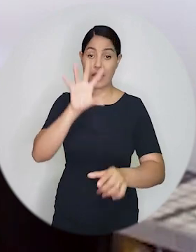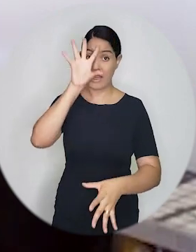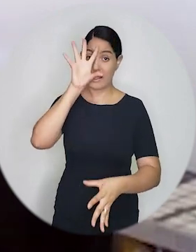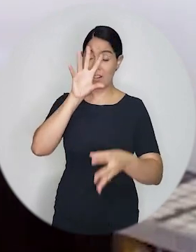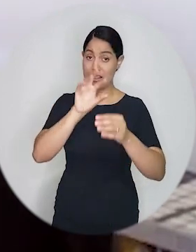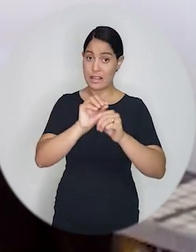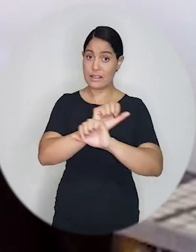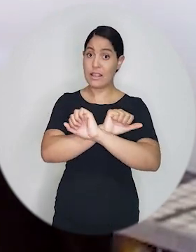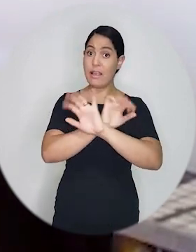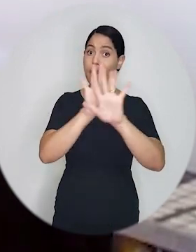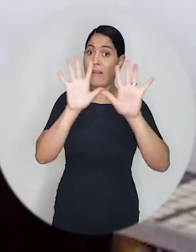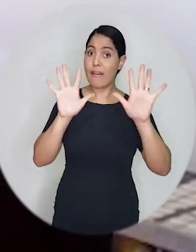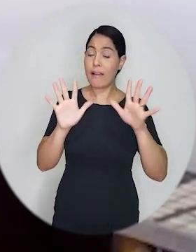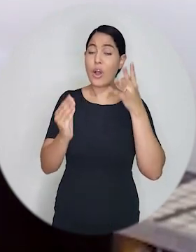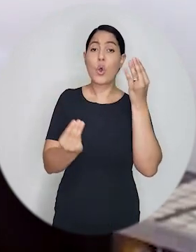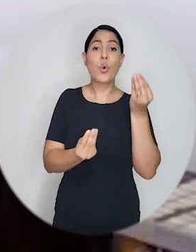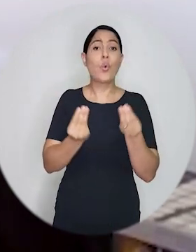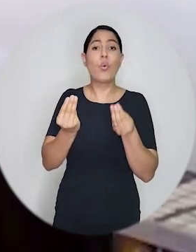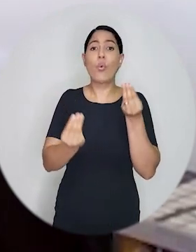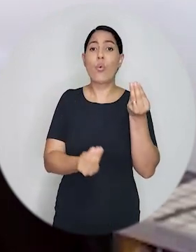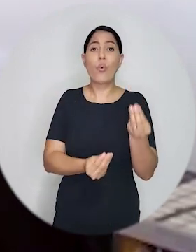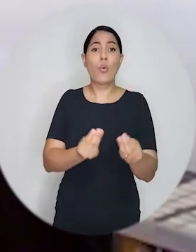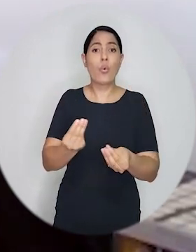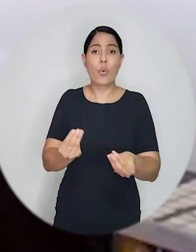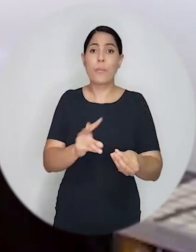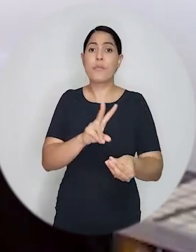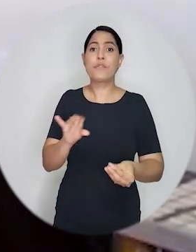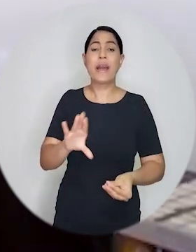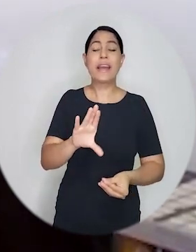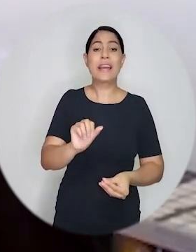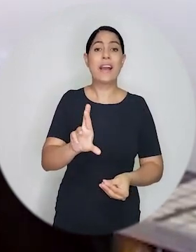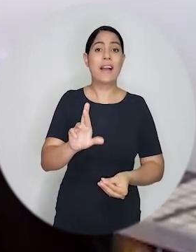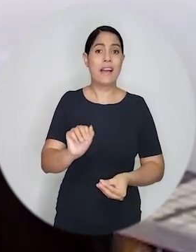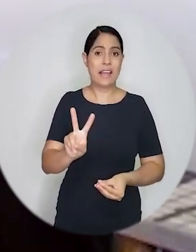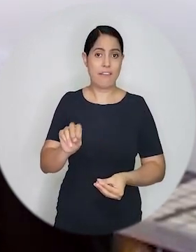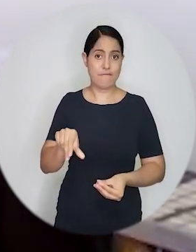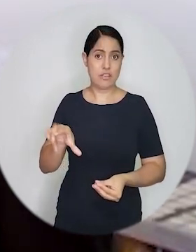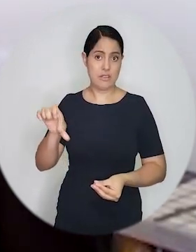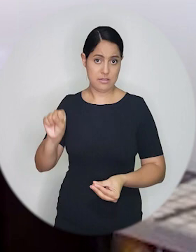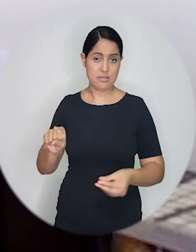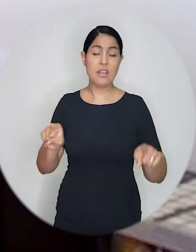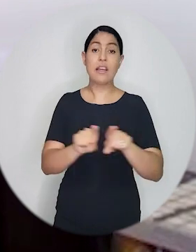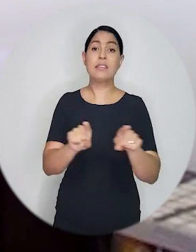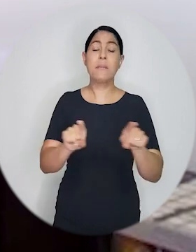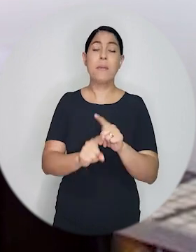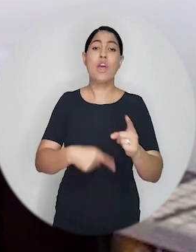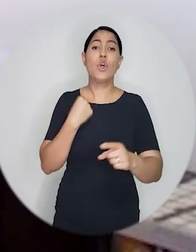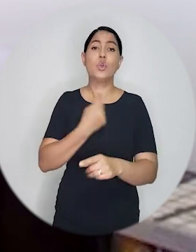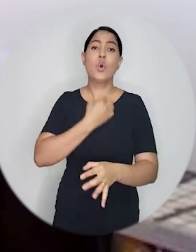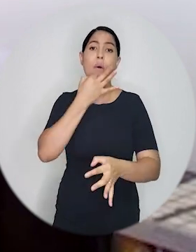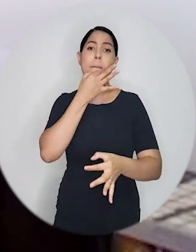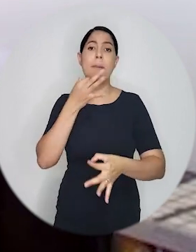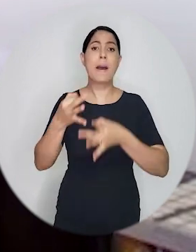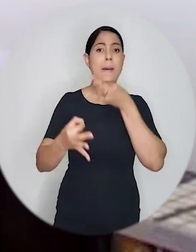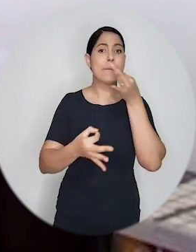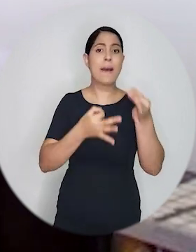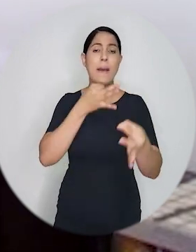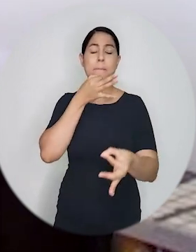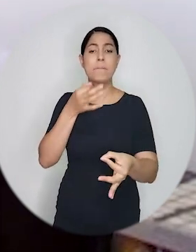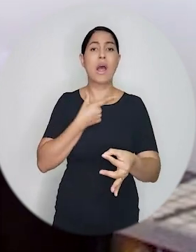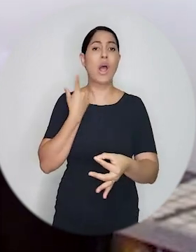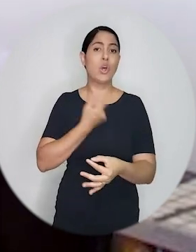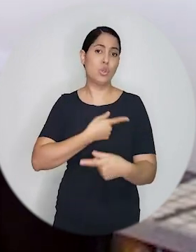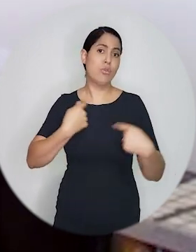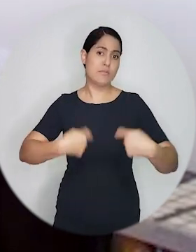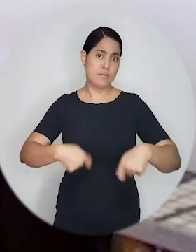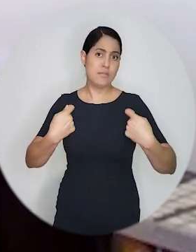esse: compreender como é que se darão essas caravanas, apresentar os nossos questionamentos, as